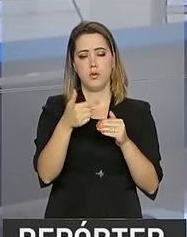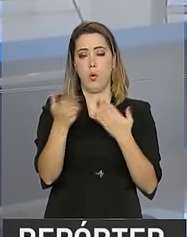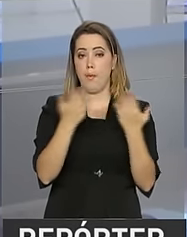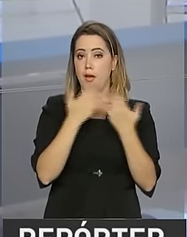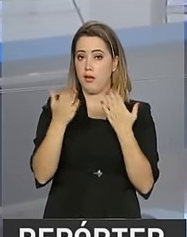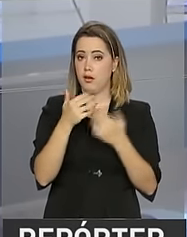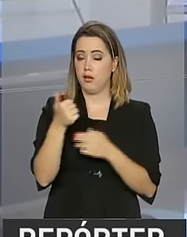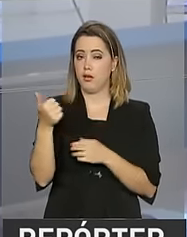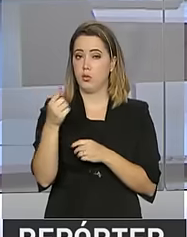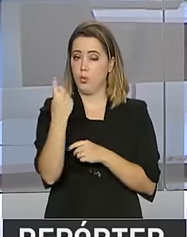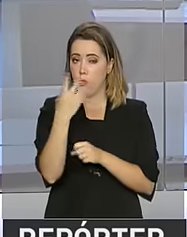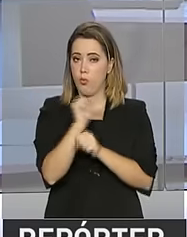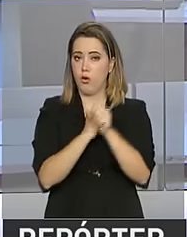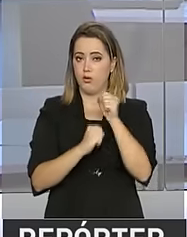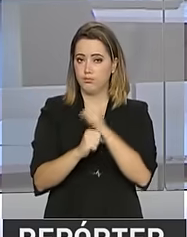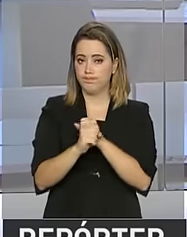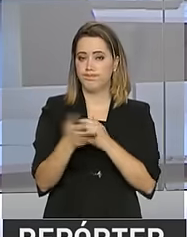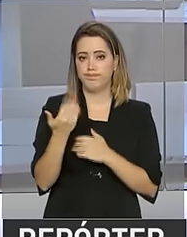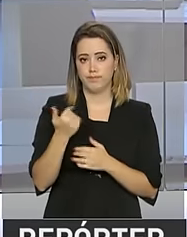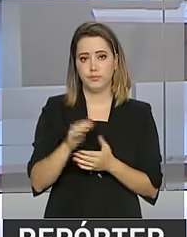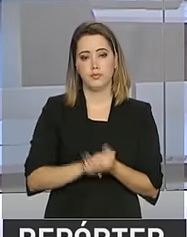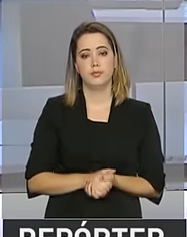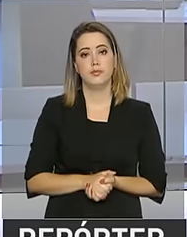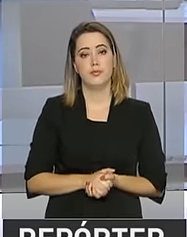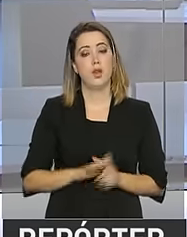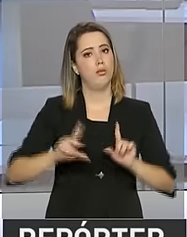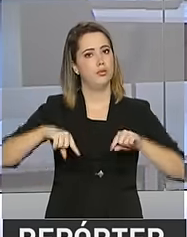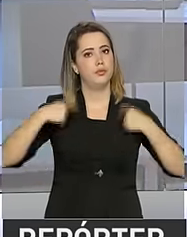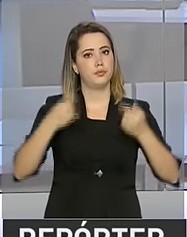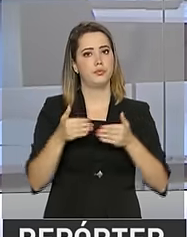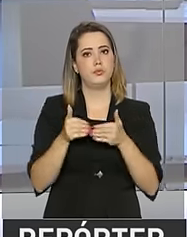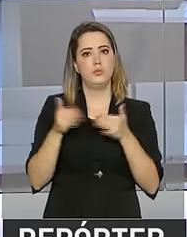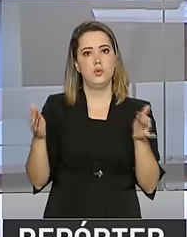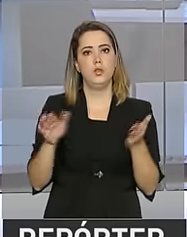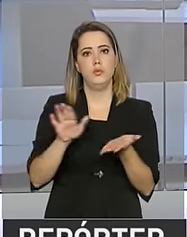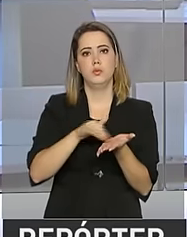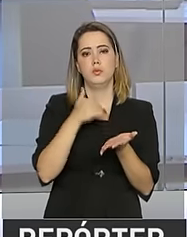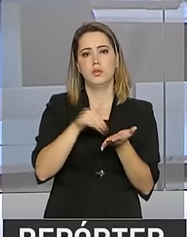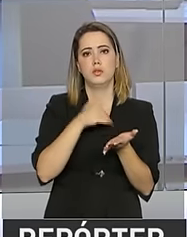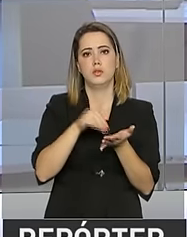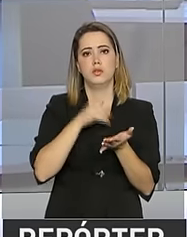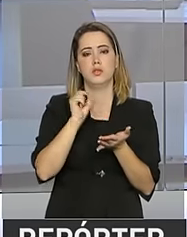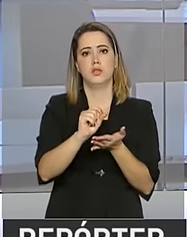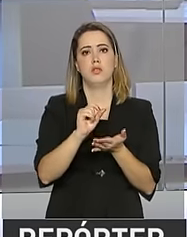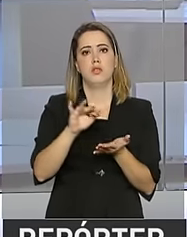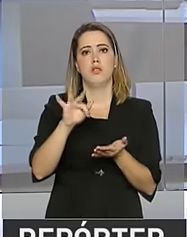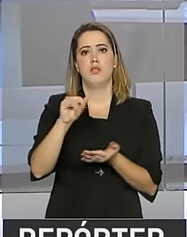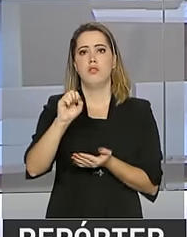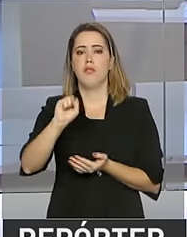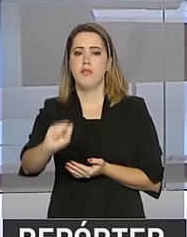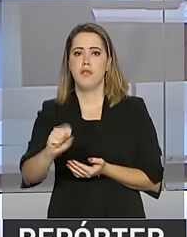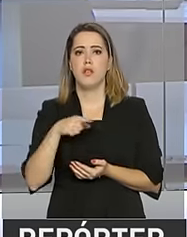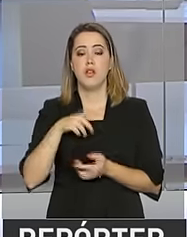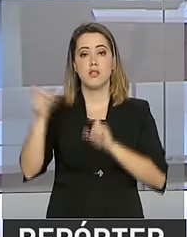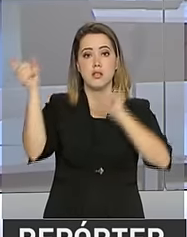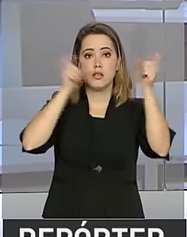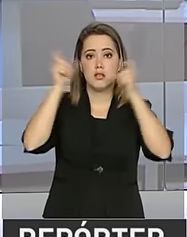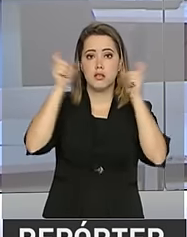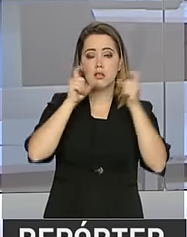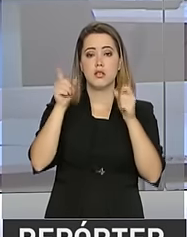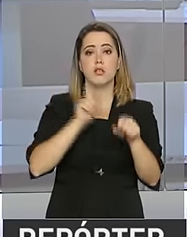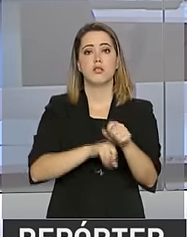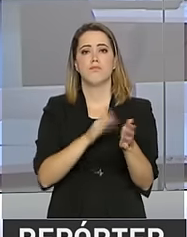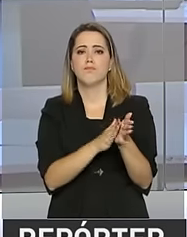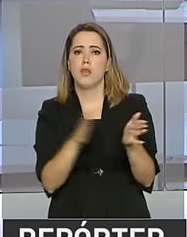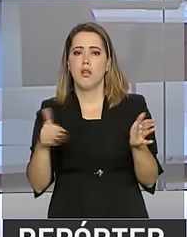meses anteriores e estão abertas as inscrições para o financiamento estudantil o fi e atenção o prazo